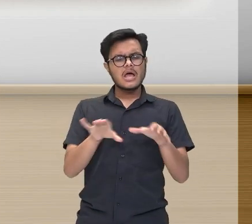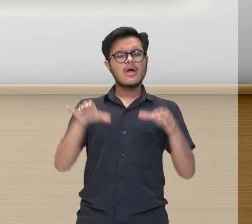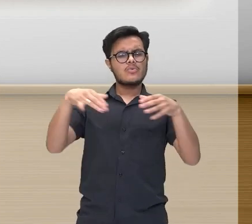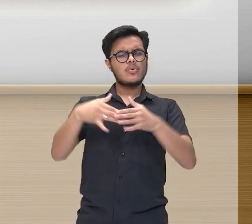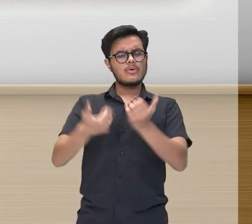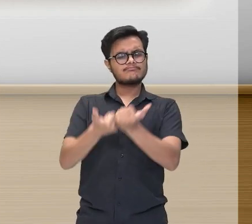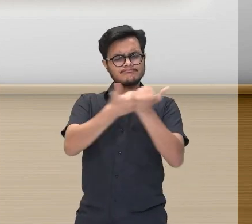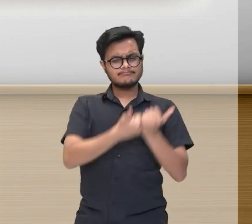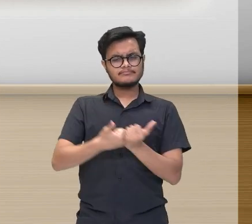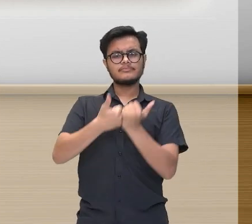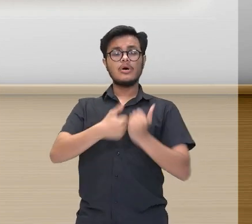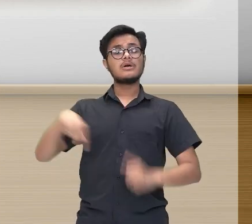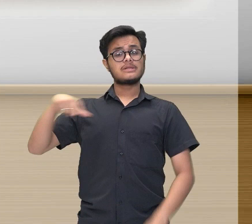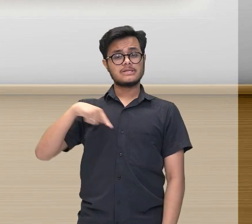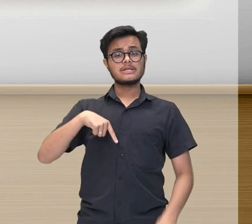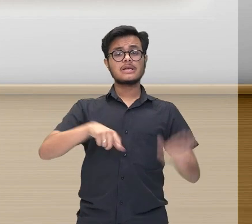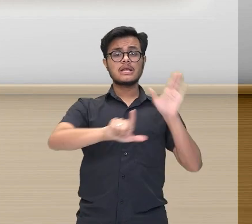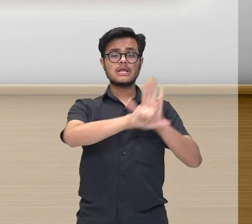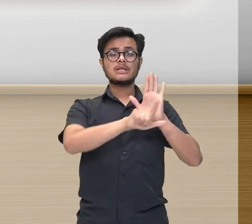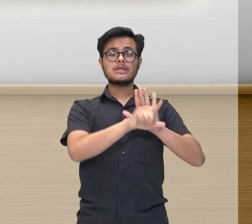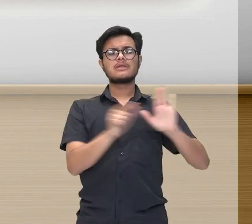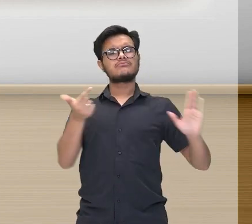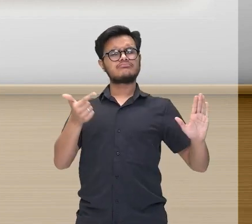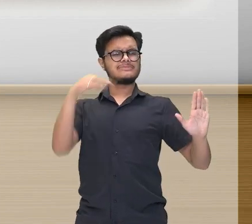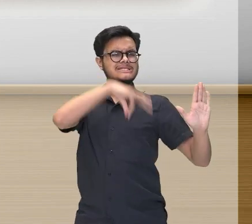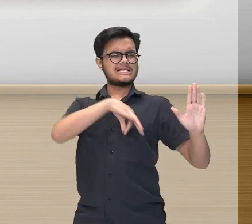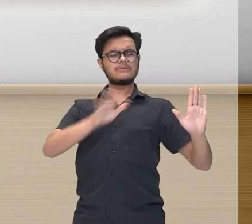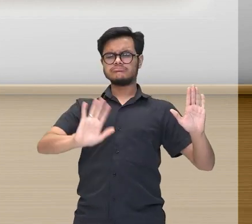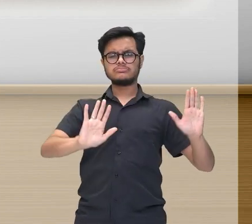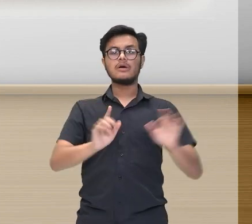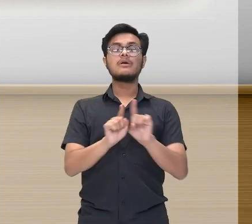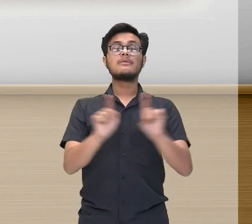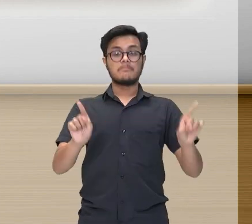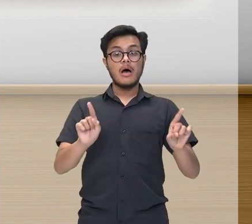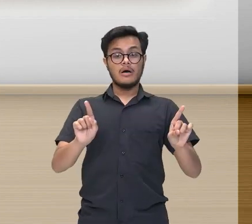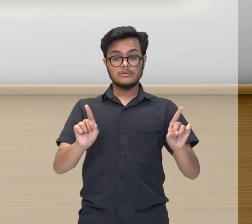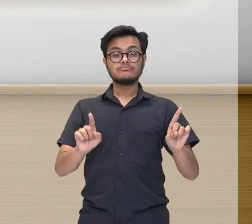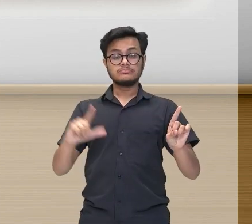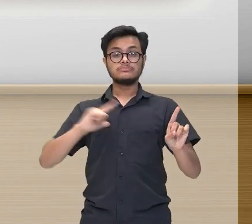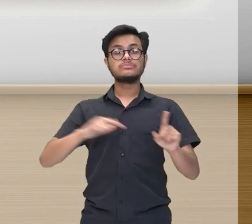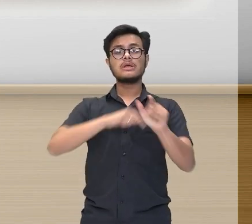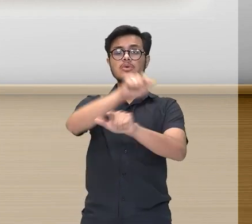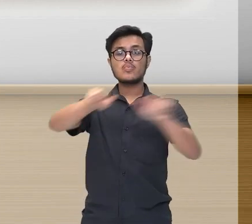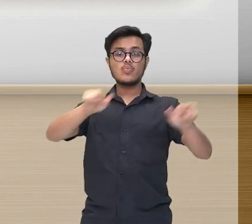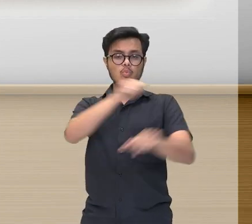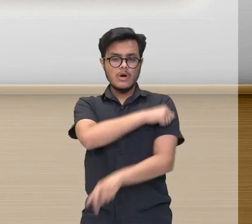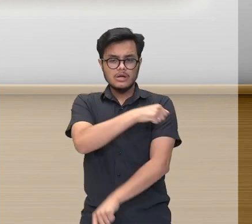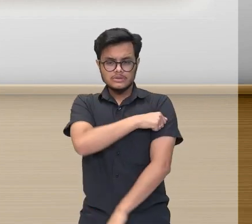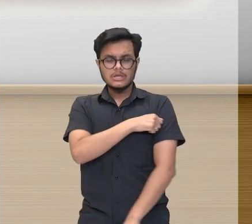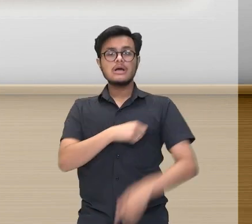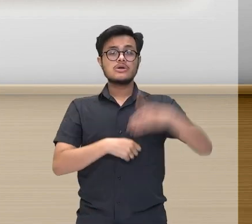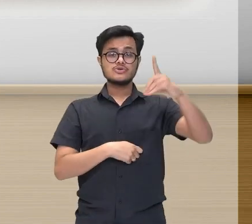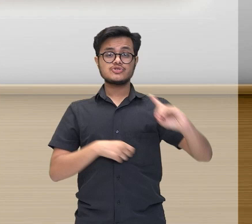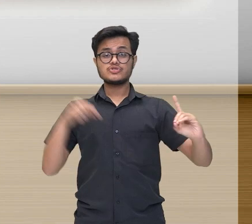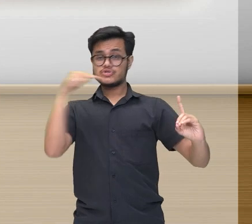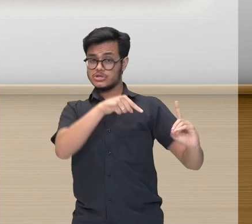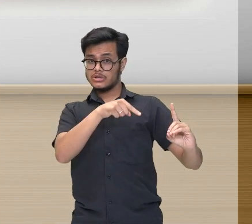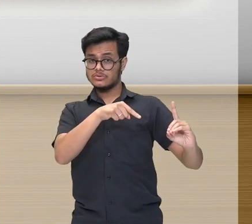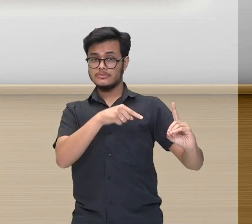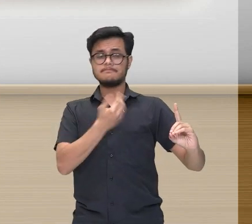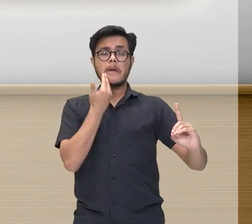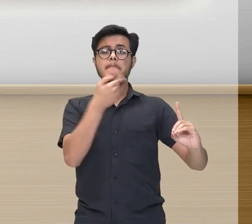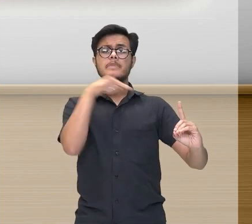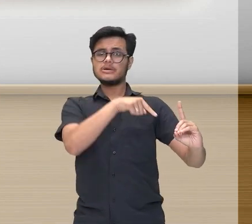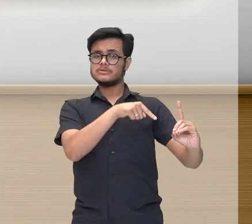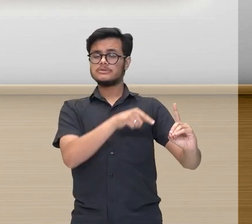apoio institucional sem fins lucrativos, tá? De representação dos estudantes perante a gestão escolar. E aí, de acordo,